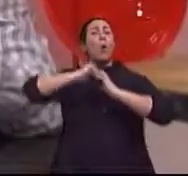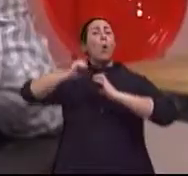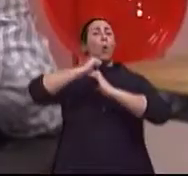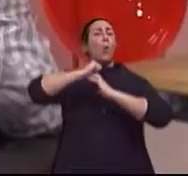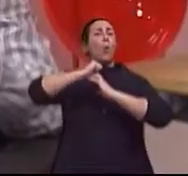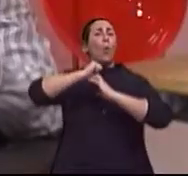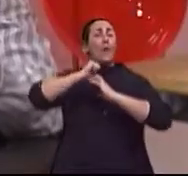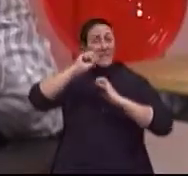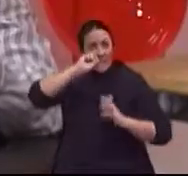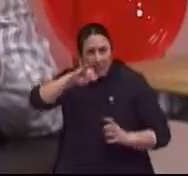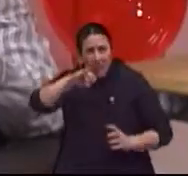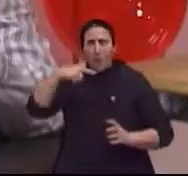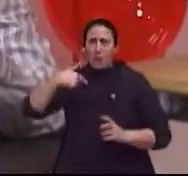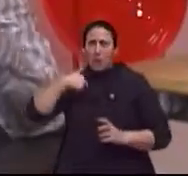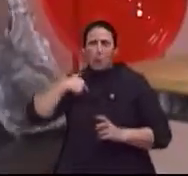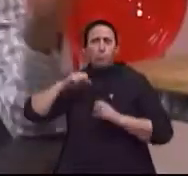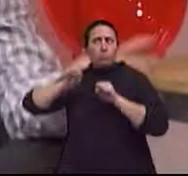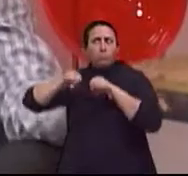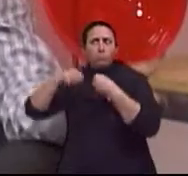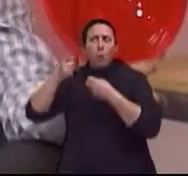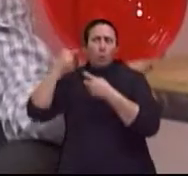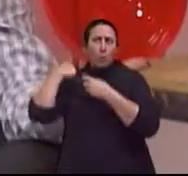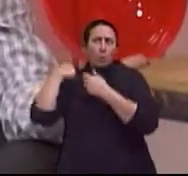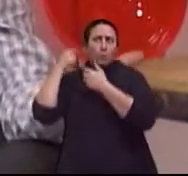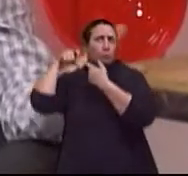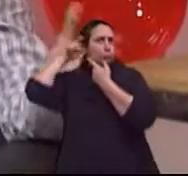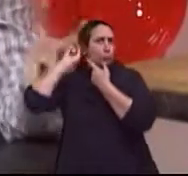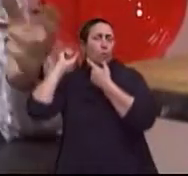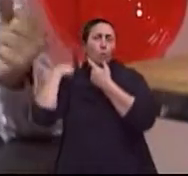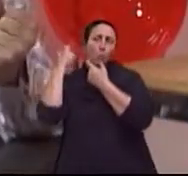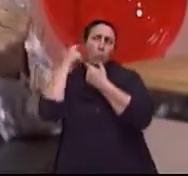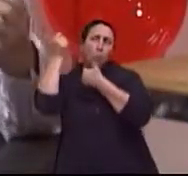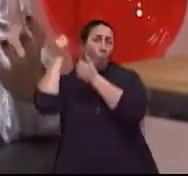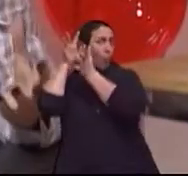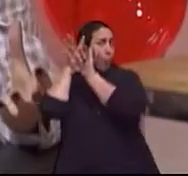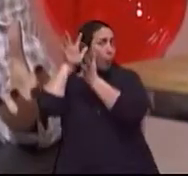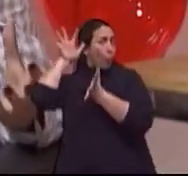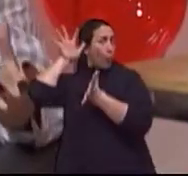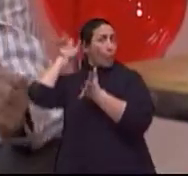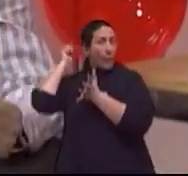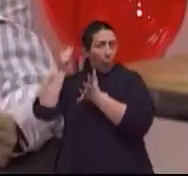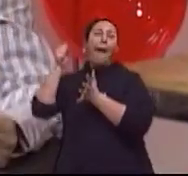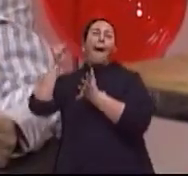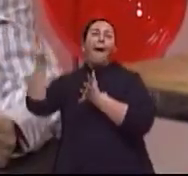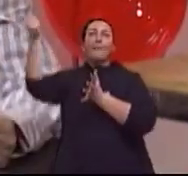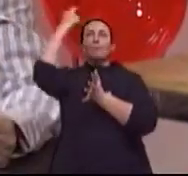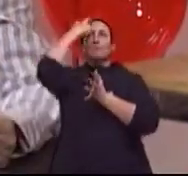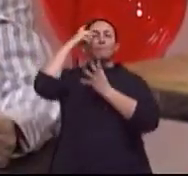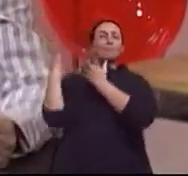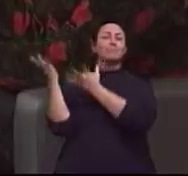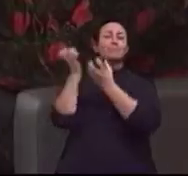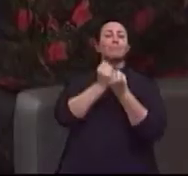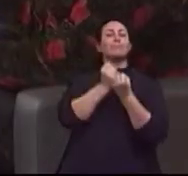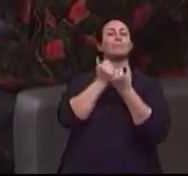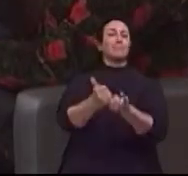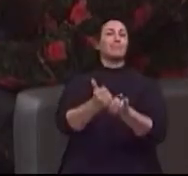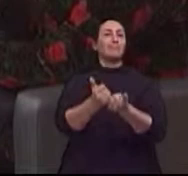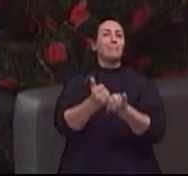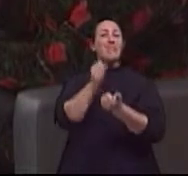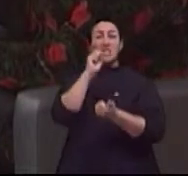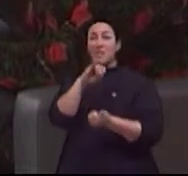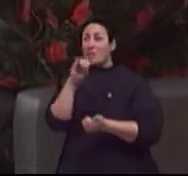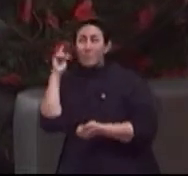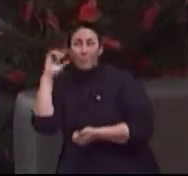lá do nervo até aquelas, uhum, áreas que identificam acabam ficando danificadas. Excelente. Excelente esse esclarecimento.